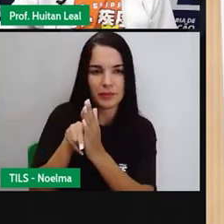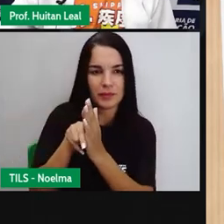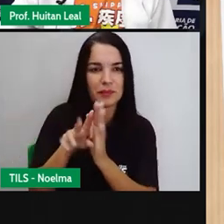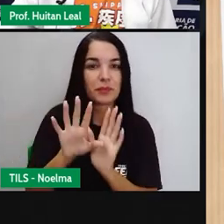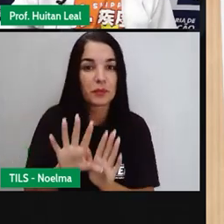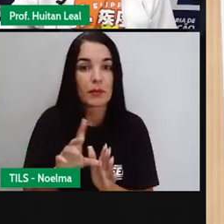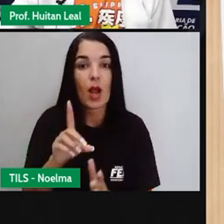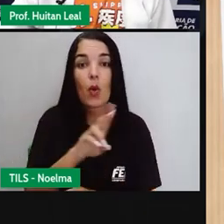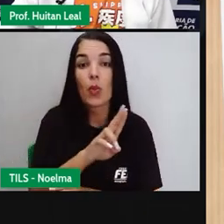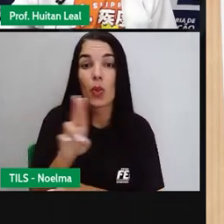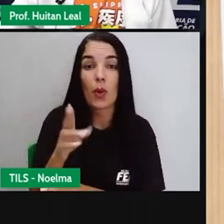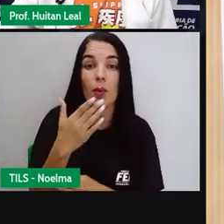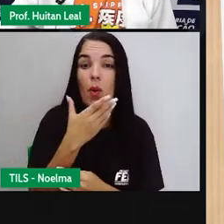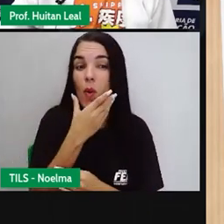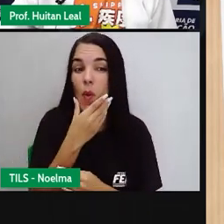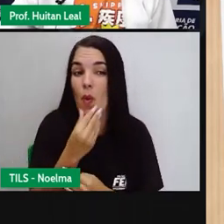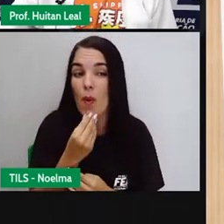Mundurucu,